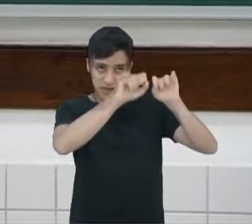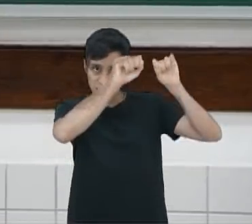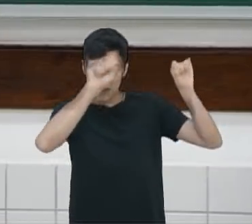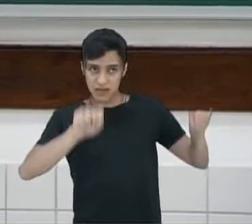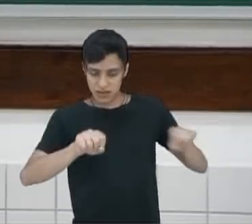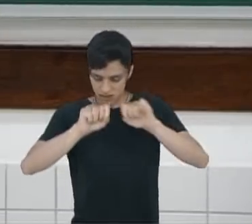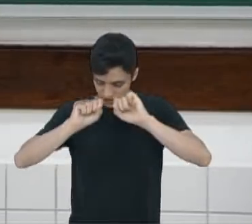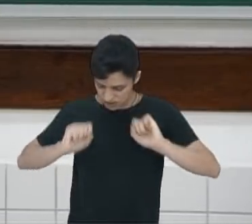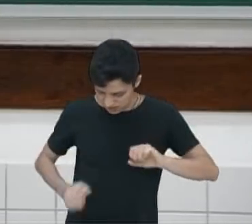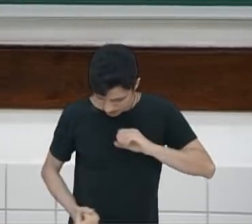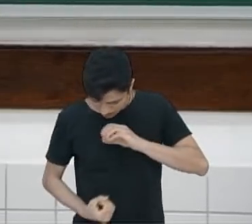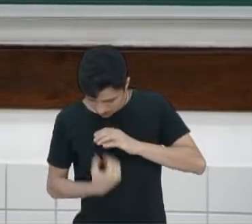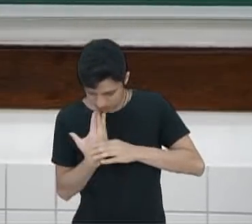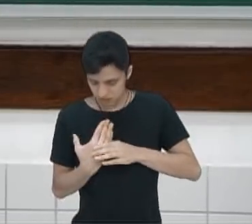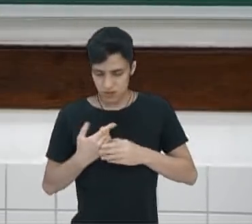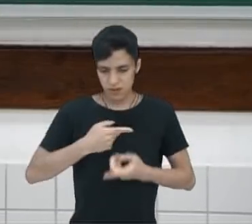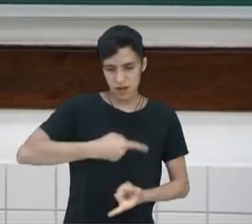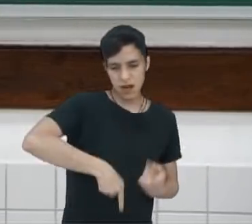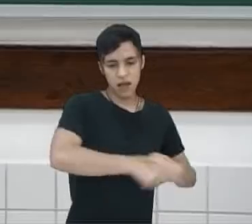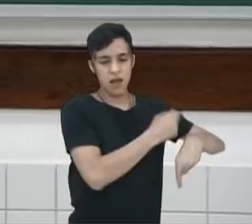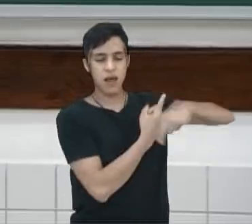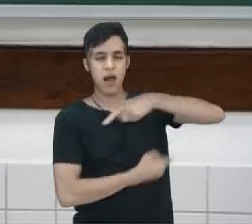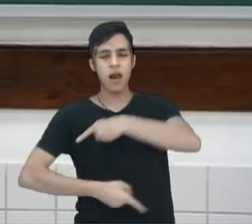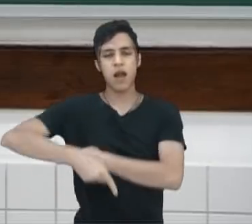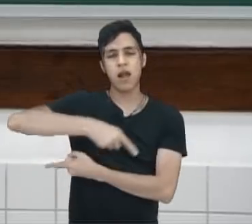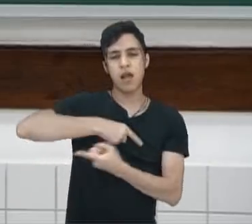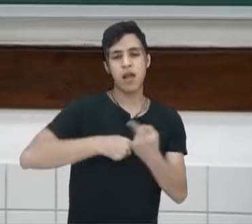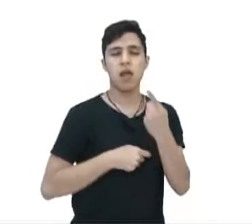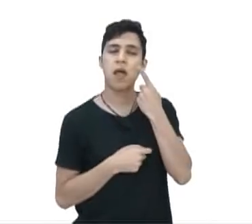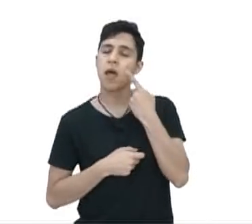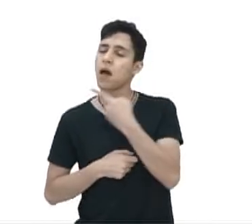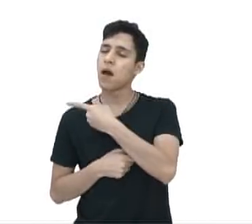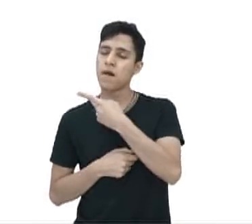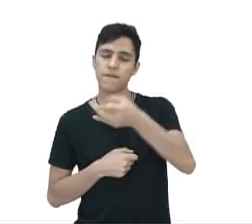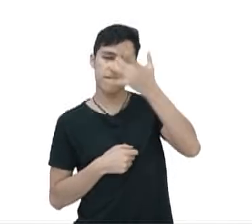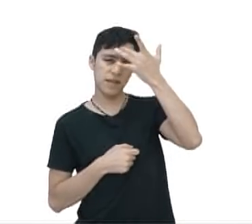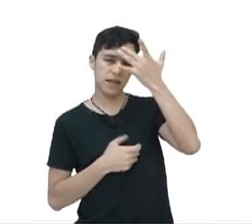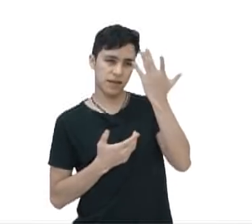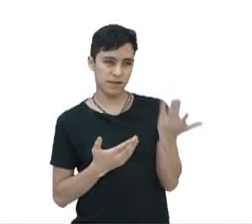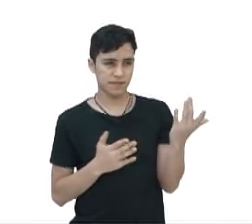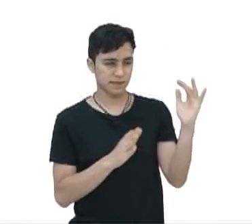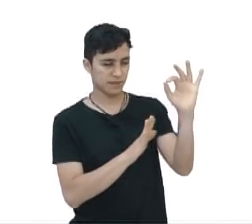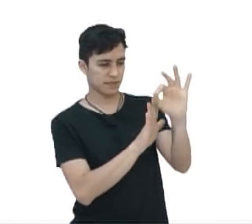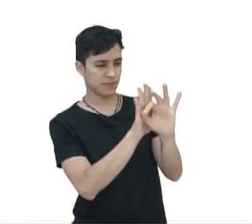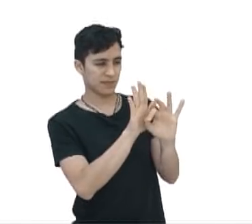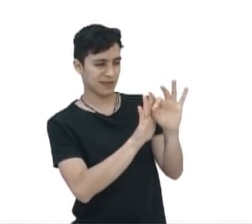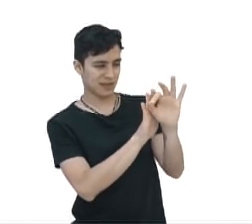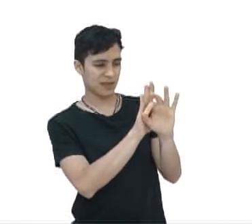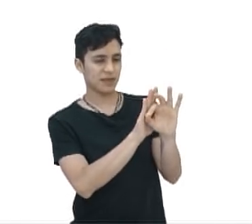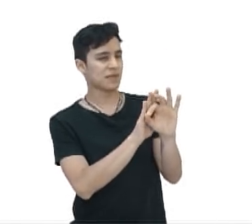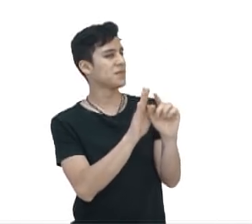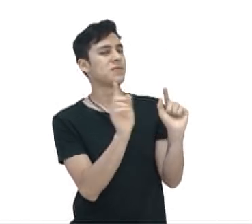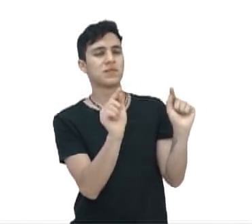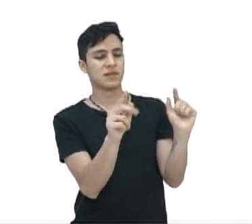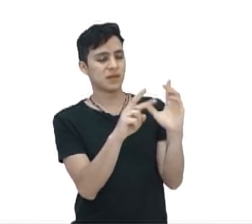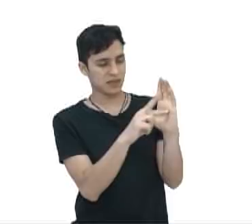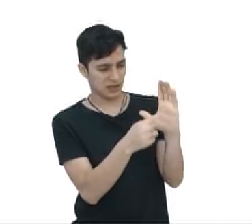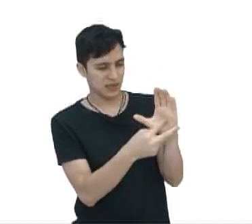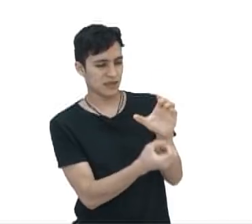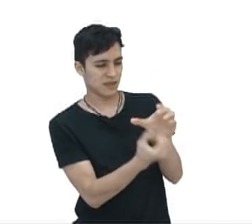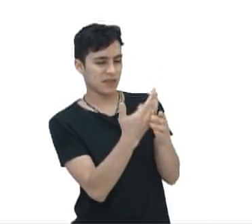o nosso organismo. Então, olha só aqui, só para fixar bem isso. Então, as células, né, elas se organizam